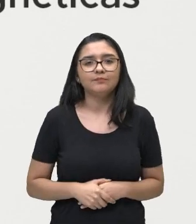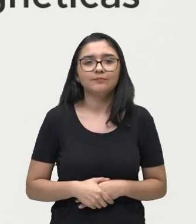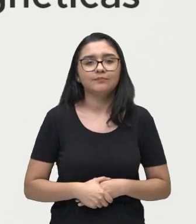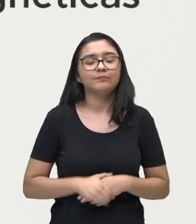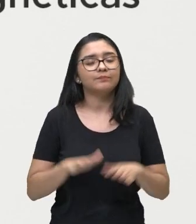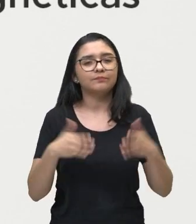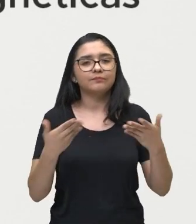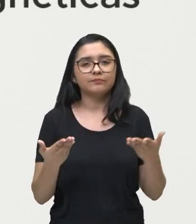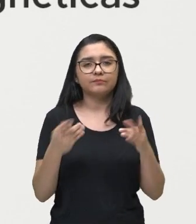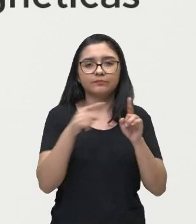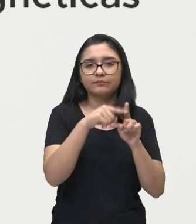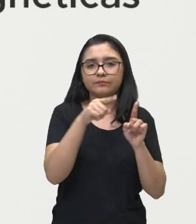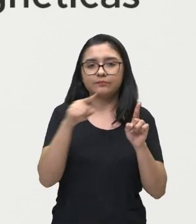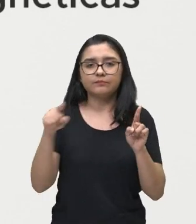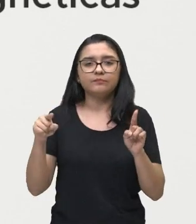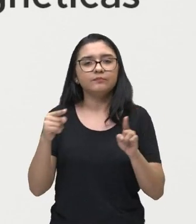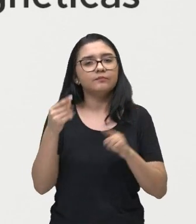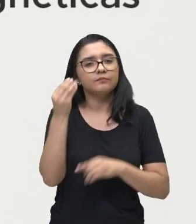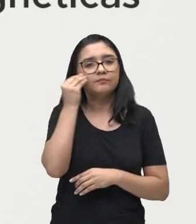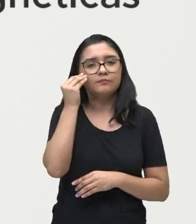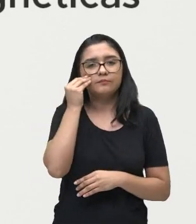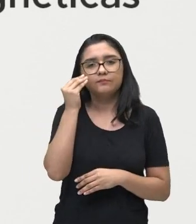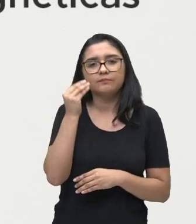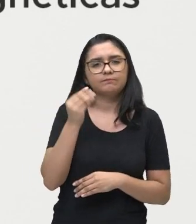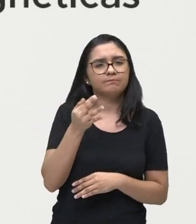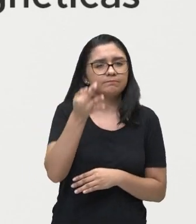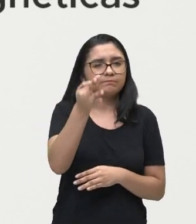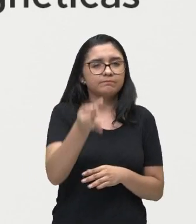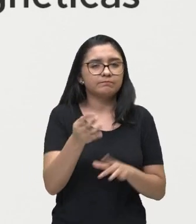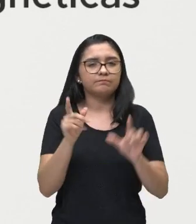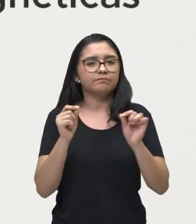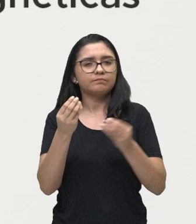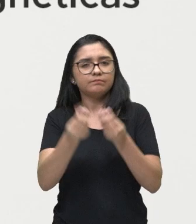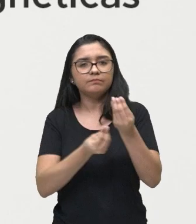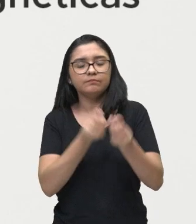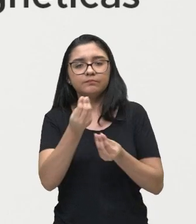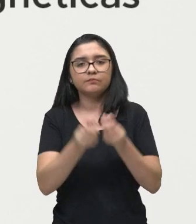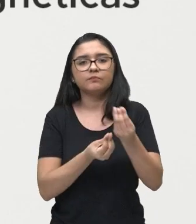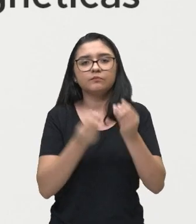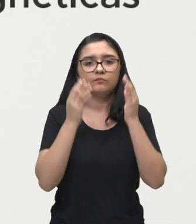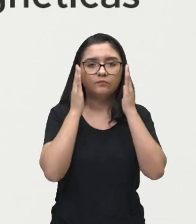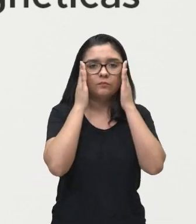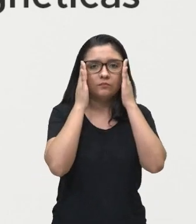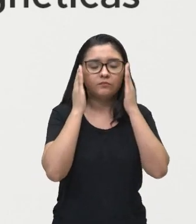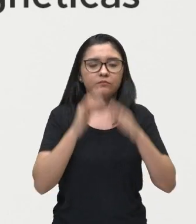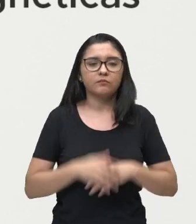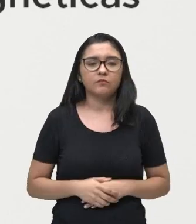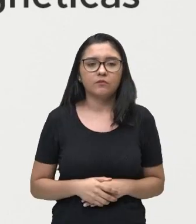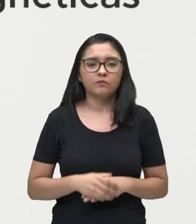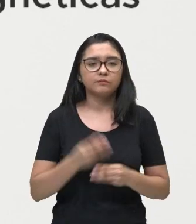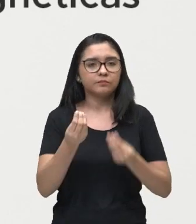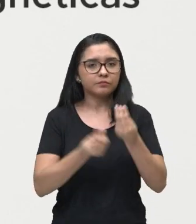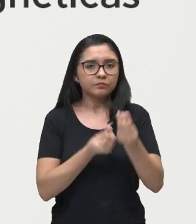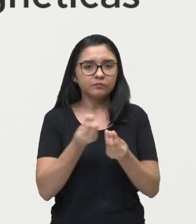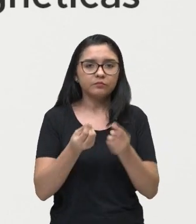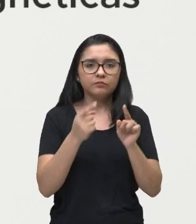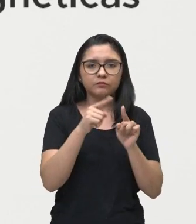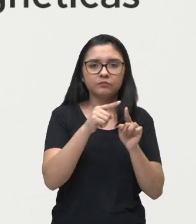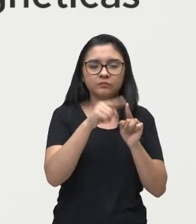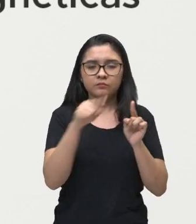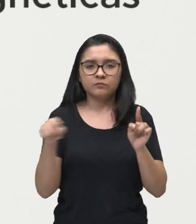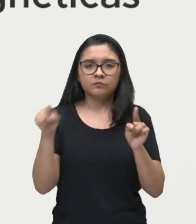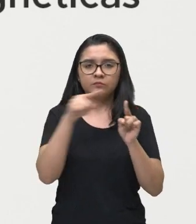eletromagnéticas, nós vamos ver mais à frente o que são elas. Como as ondas eletromagnéticas não precisam de um